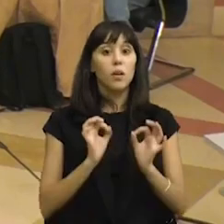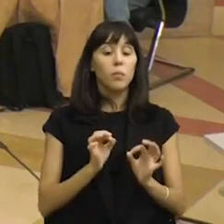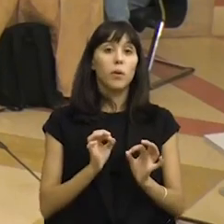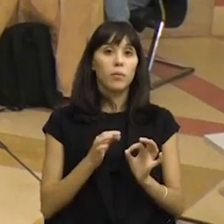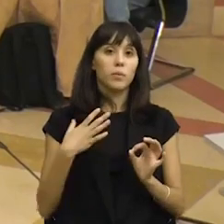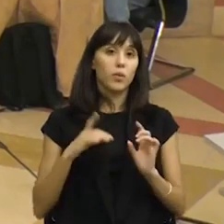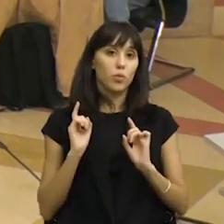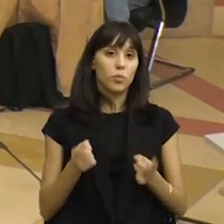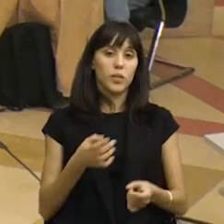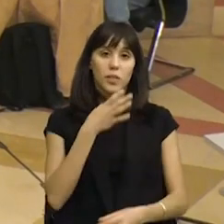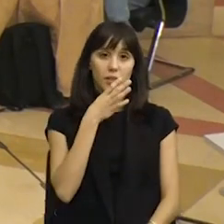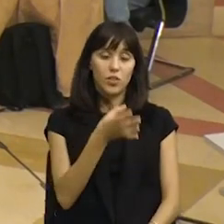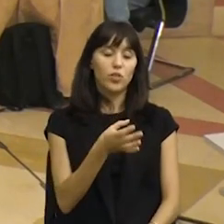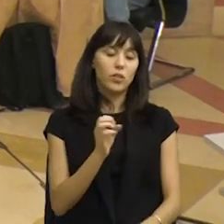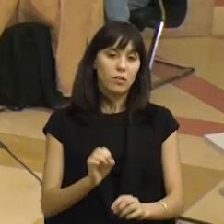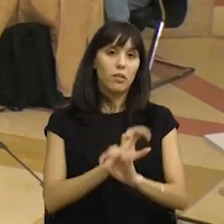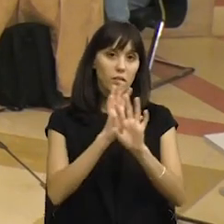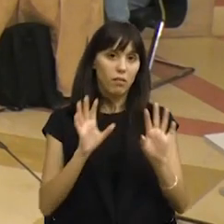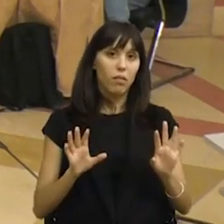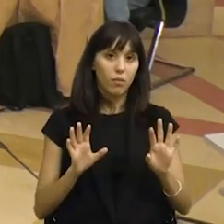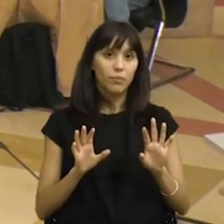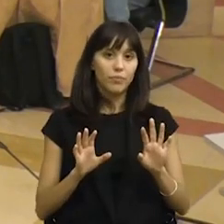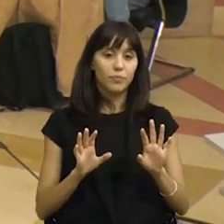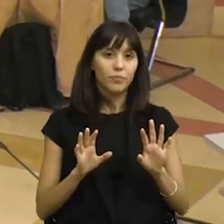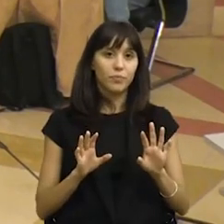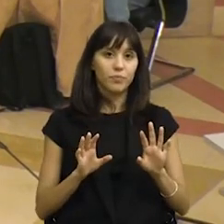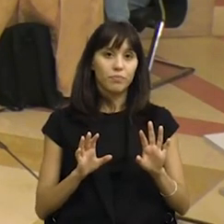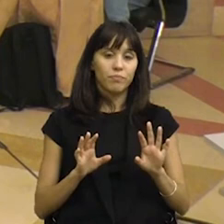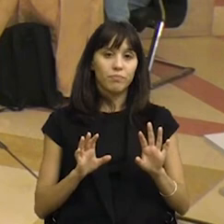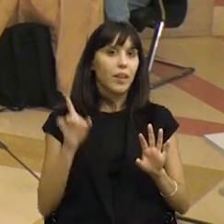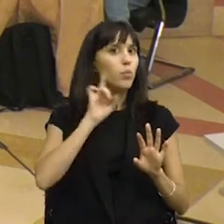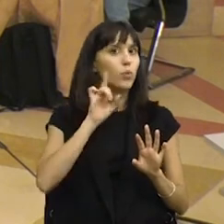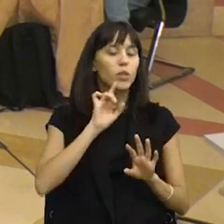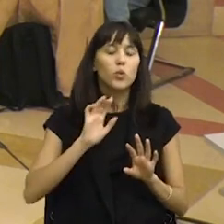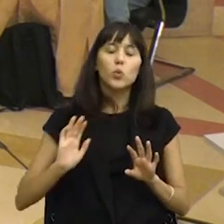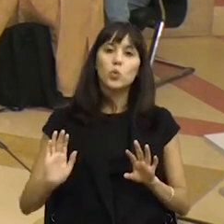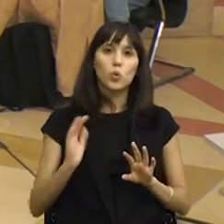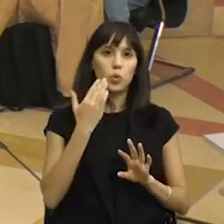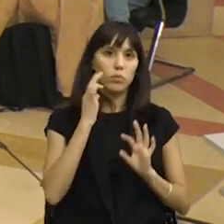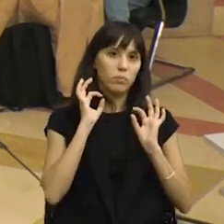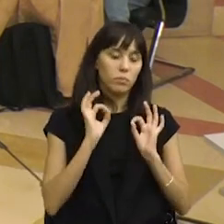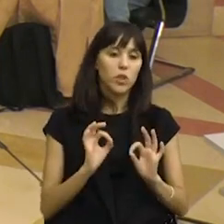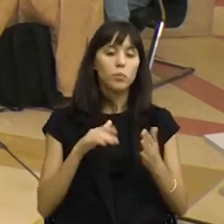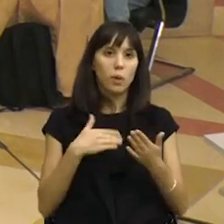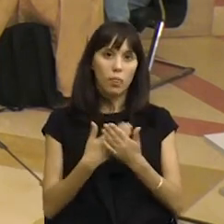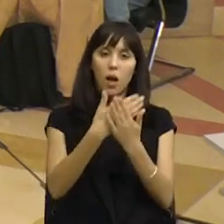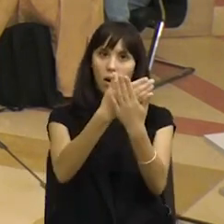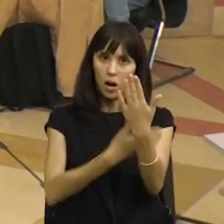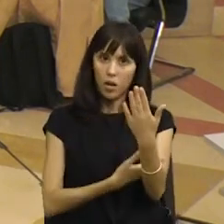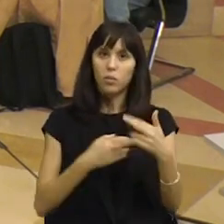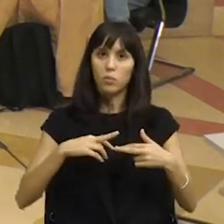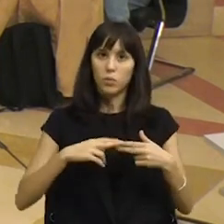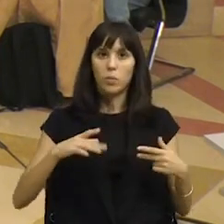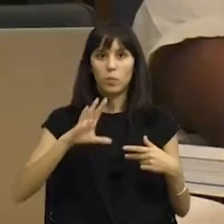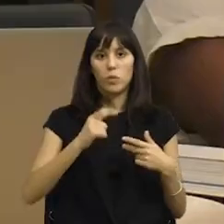Bem, nós queremos começar por afirmar que, obviamente, é absolutamente relevante elaborar para Lisboa uma Carta Municipal de